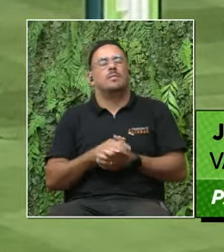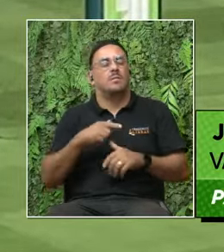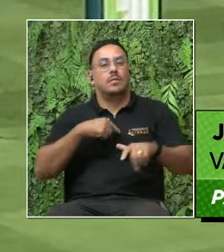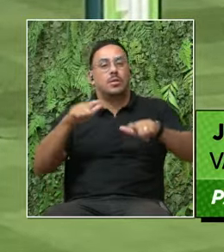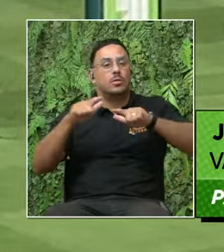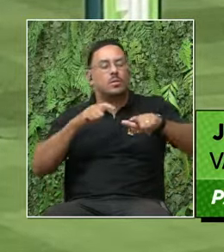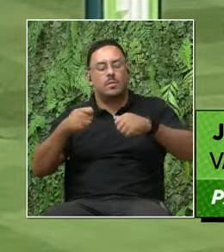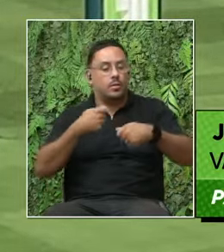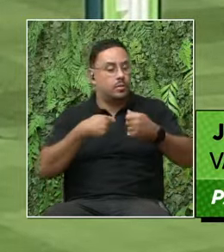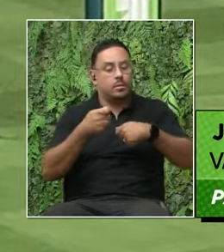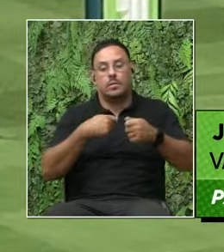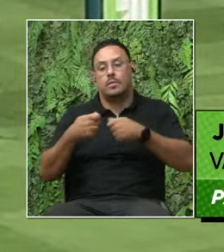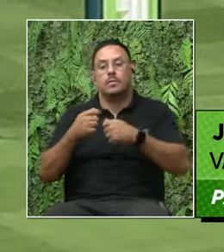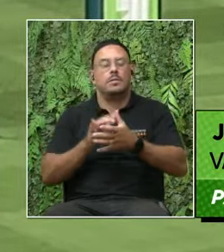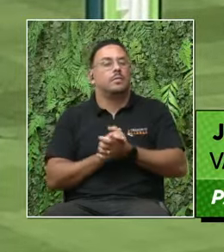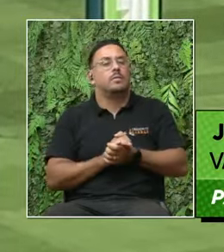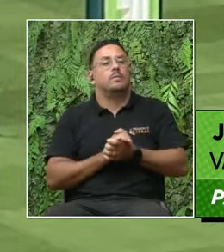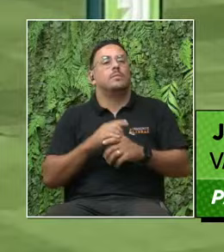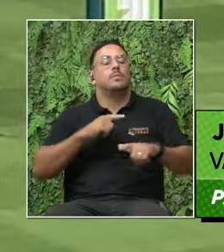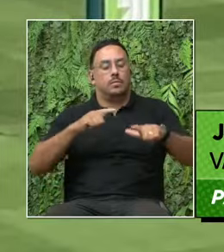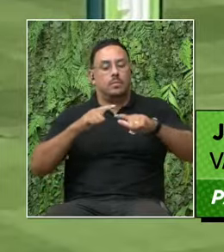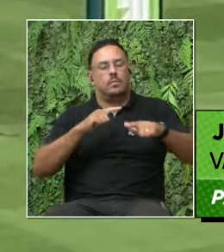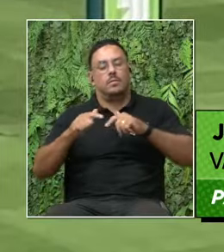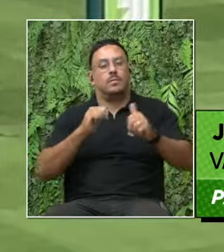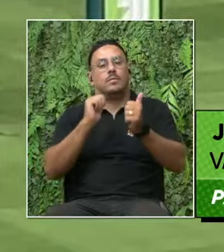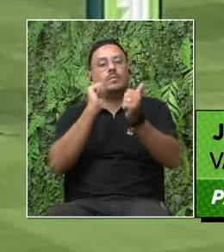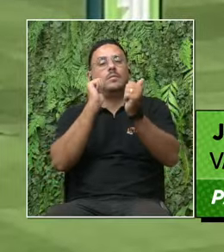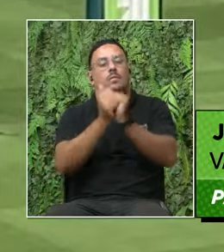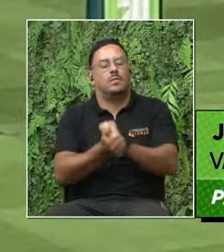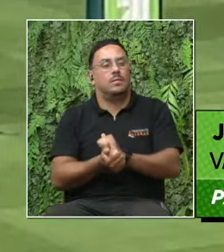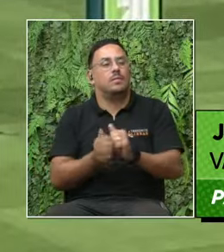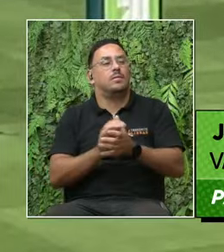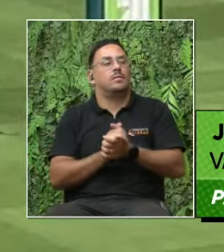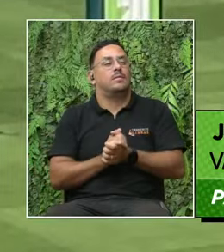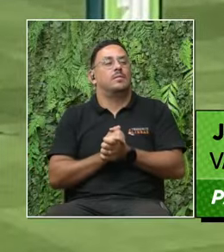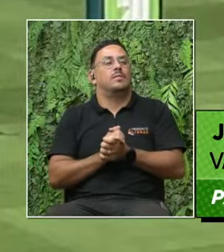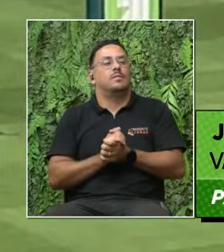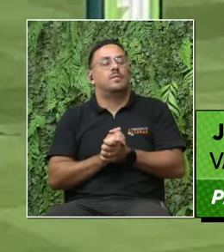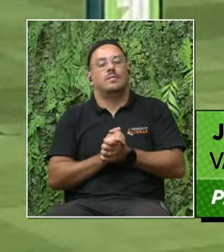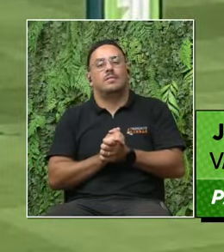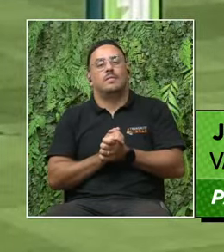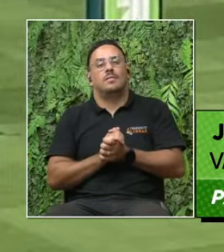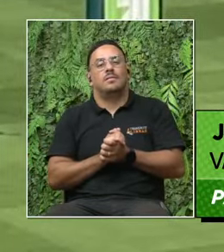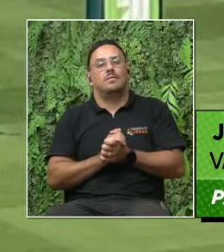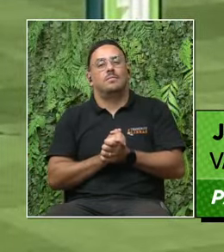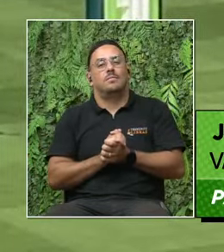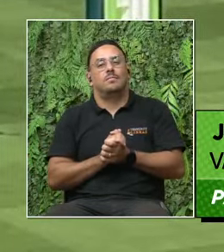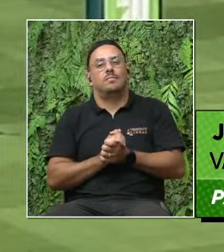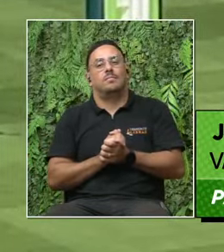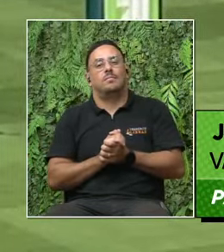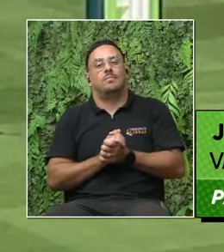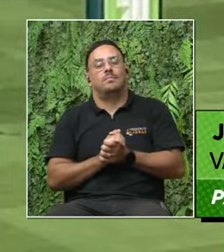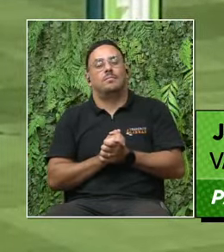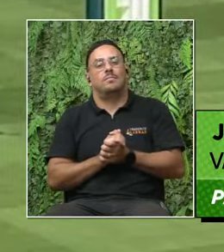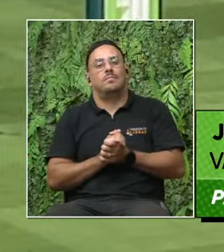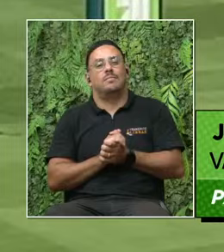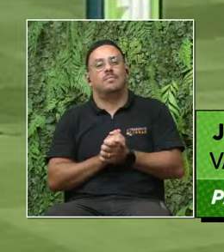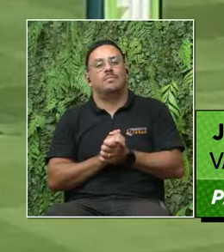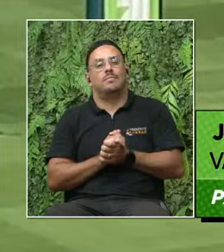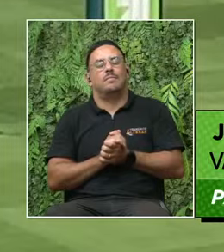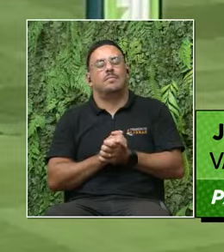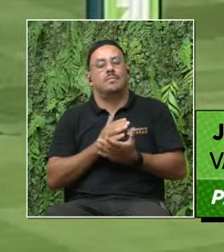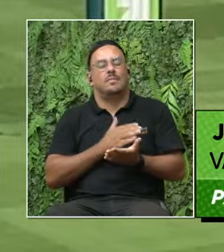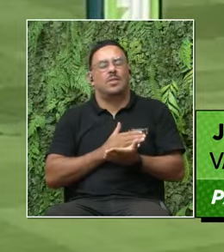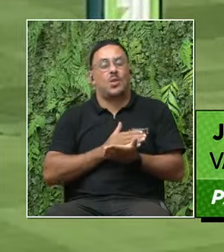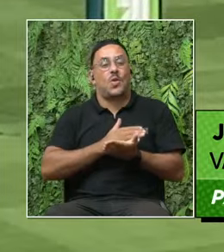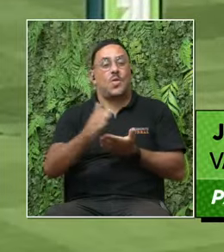trabalho em administração não iG trabalho com futebol Nossa senh a bola já começou a rolar a bola